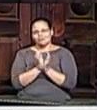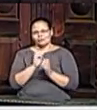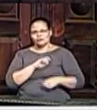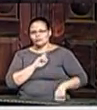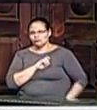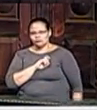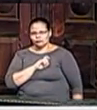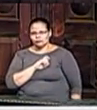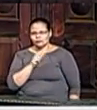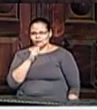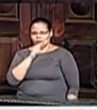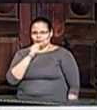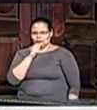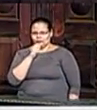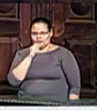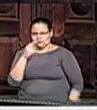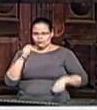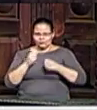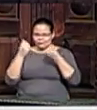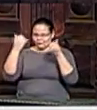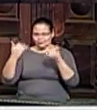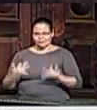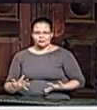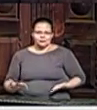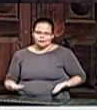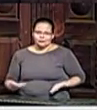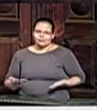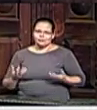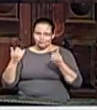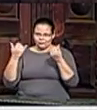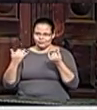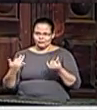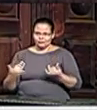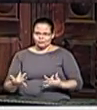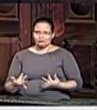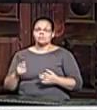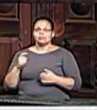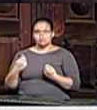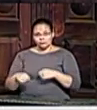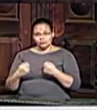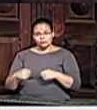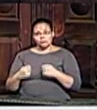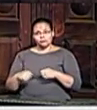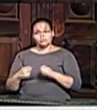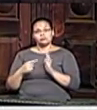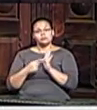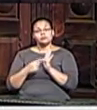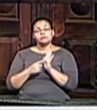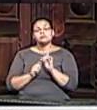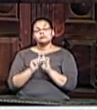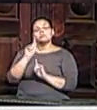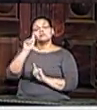dívida, que é cerca de 66 bilhões, o Estado não quis saber. O Estado não quis saber de forma alguma de